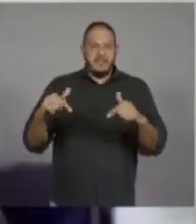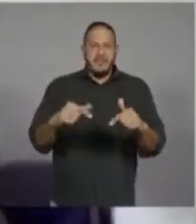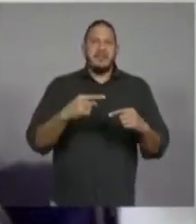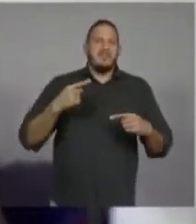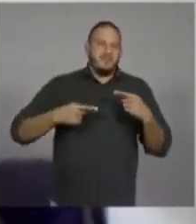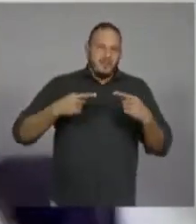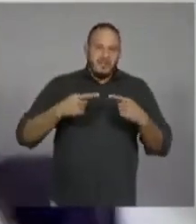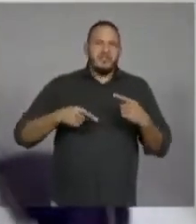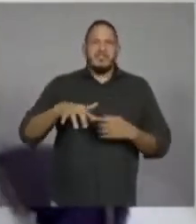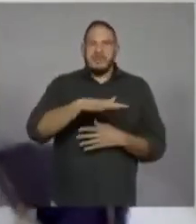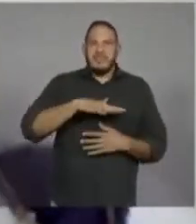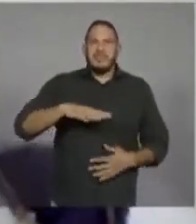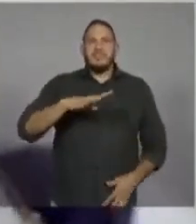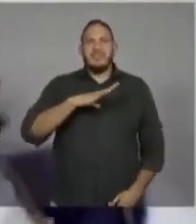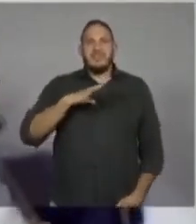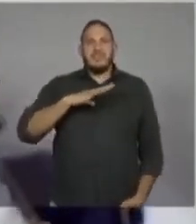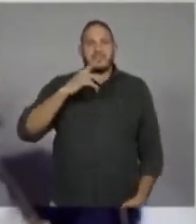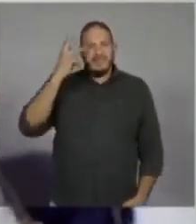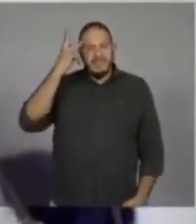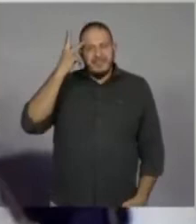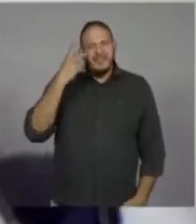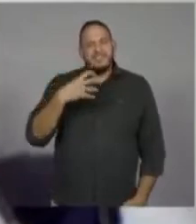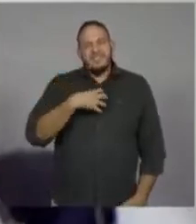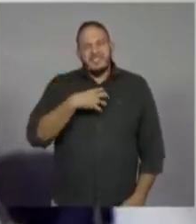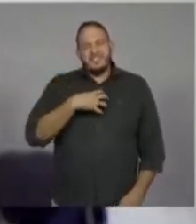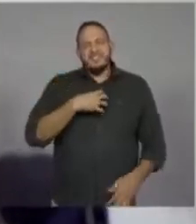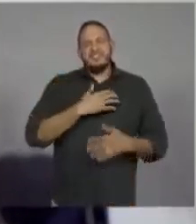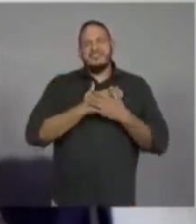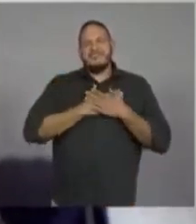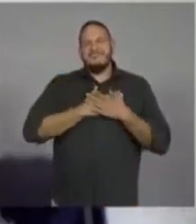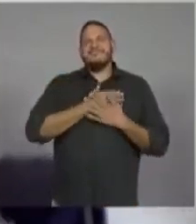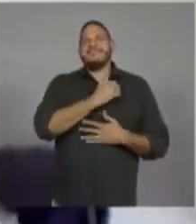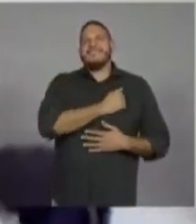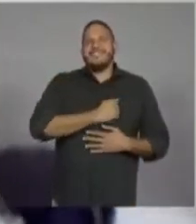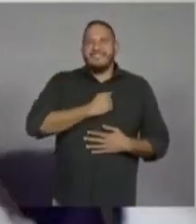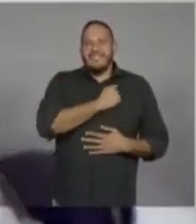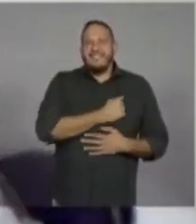Paulo. Eu vou sentir muita saudade